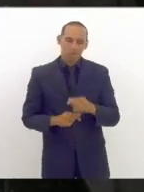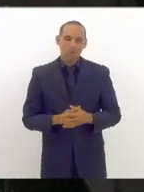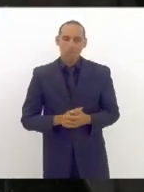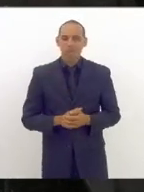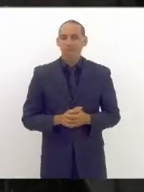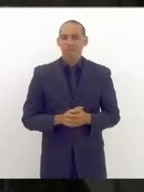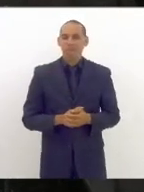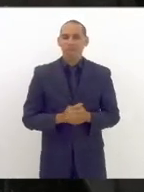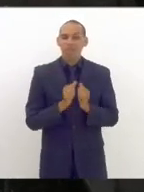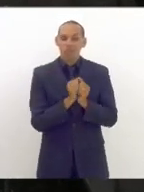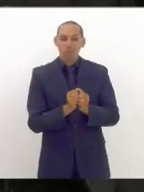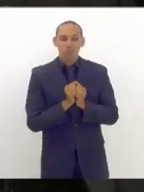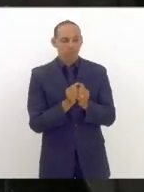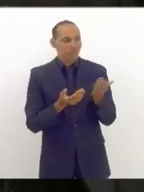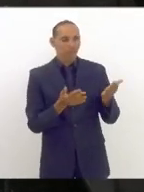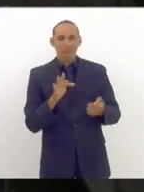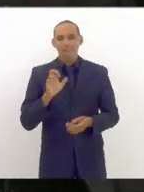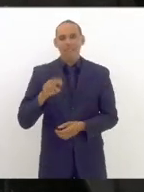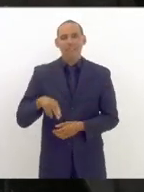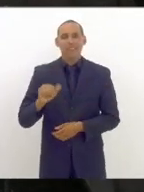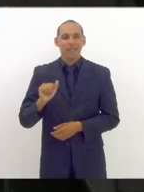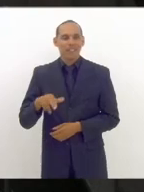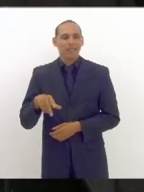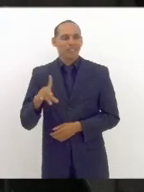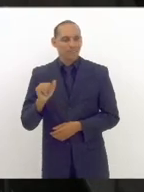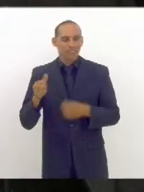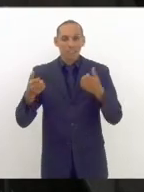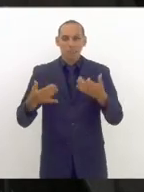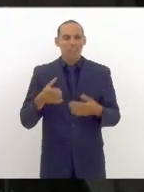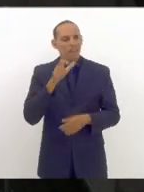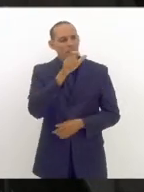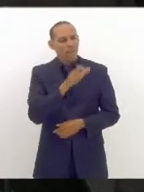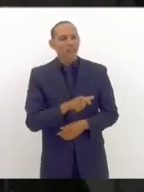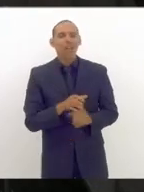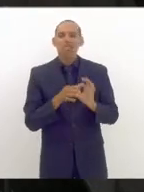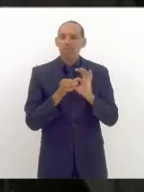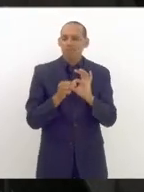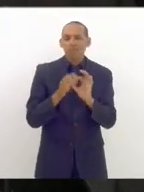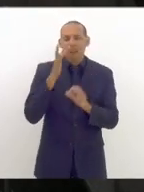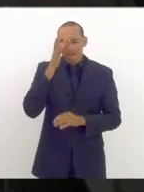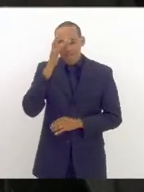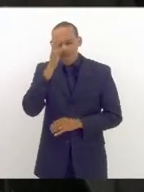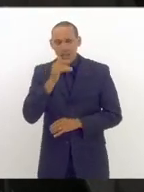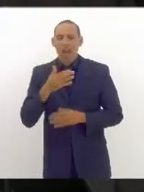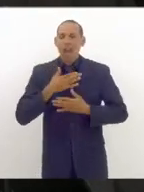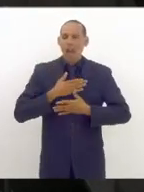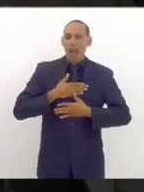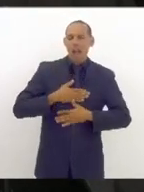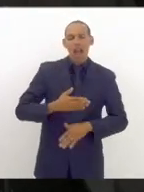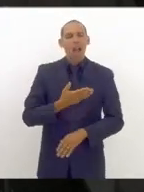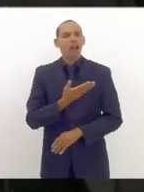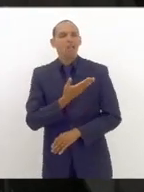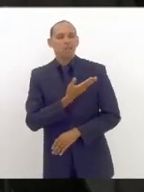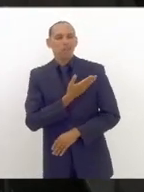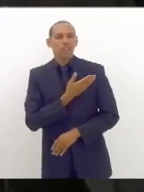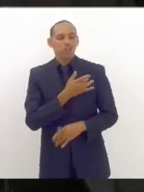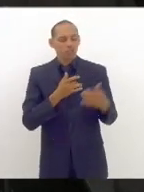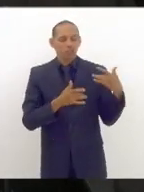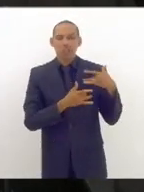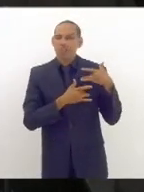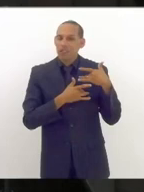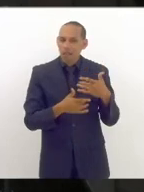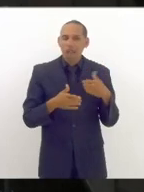convivência com o CAP, como a Fernanda falou, com uma pessoa leal, tranquila, amiga, uma pessoa que está sempre disposta